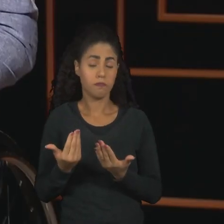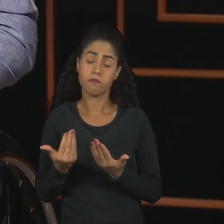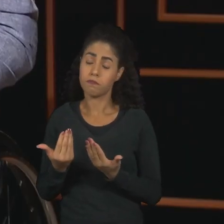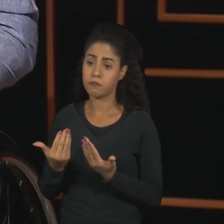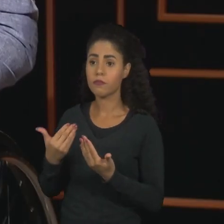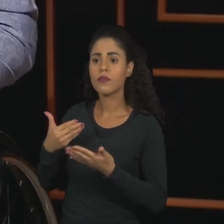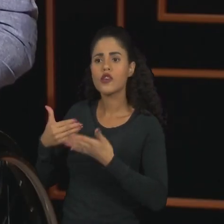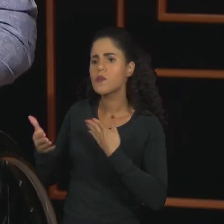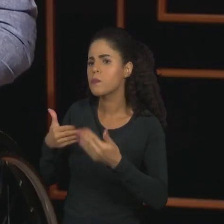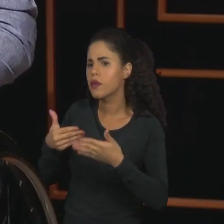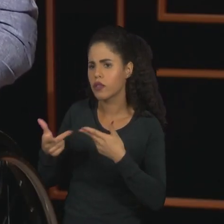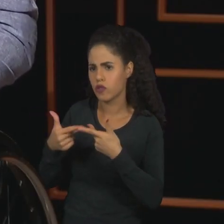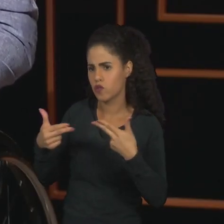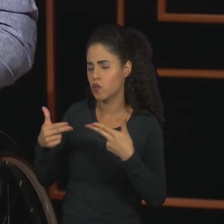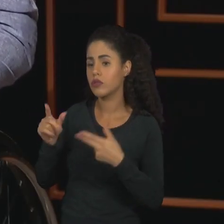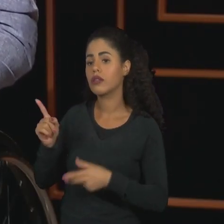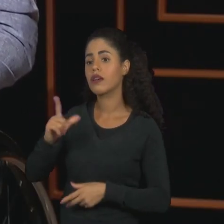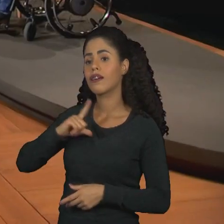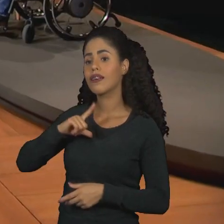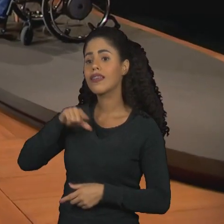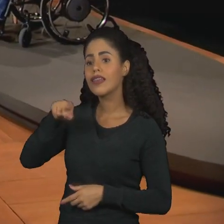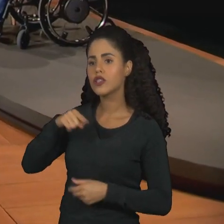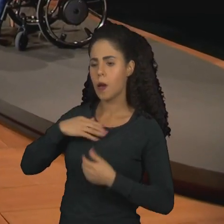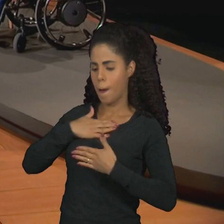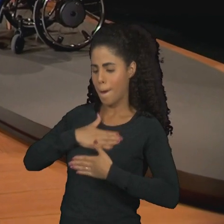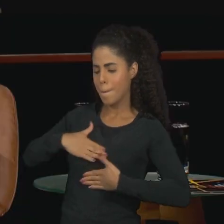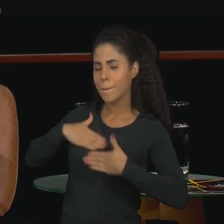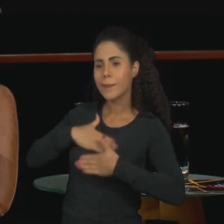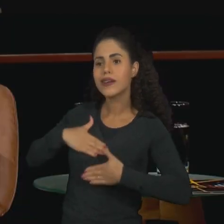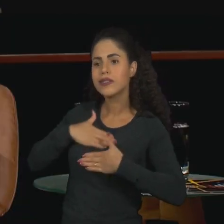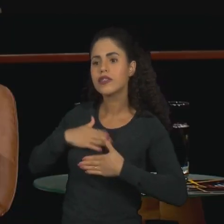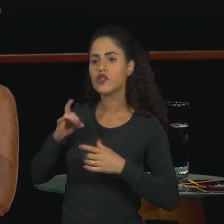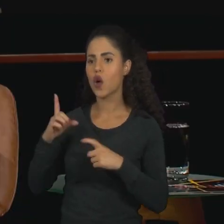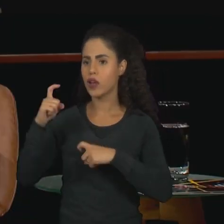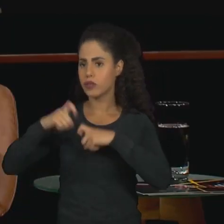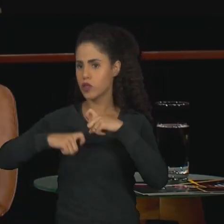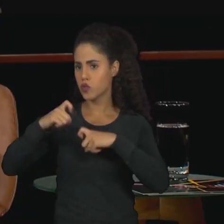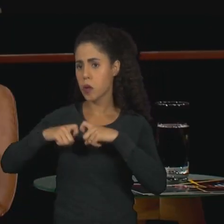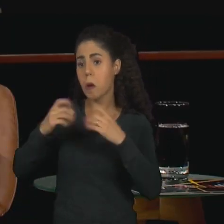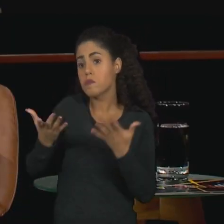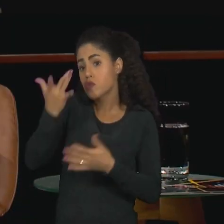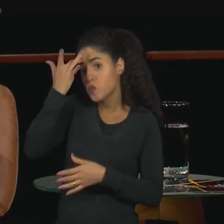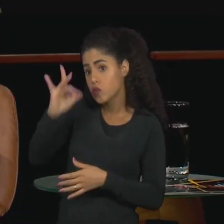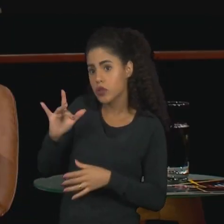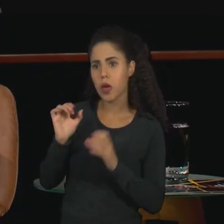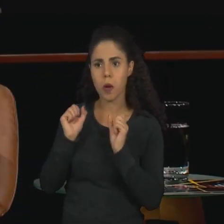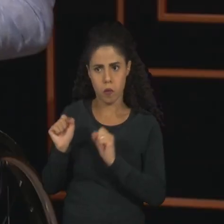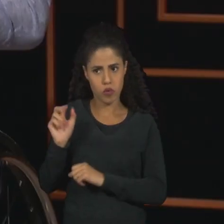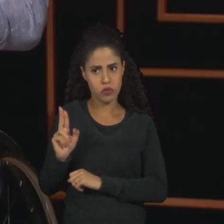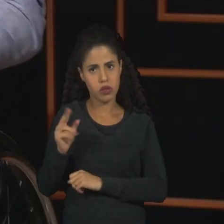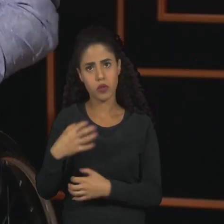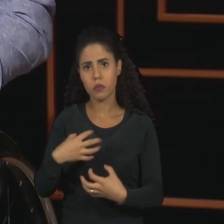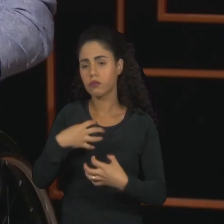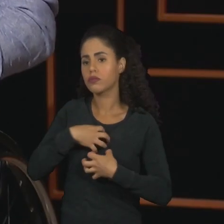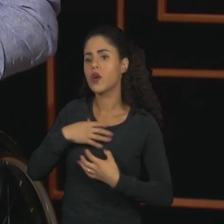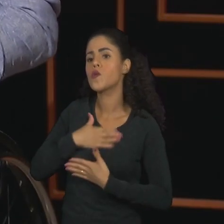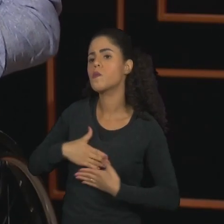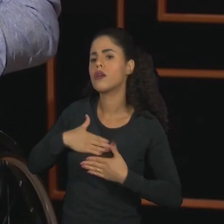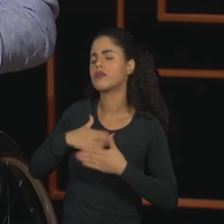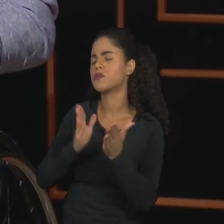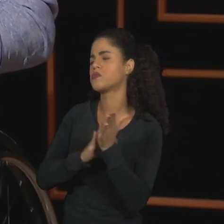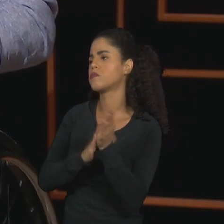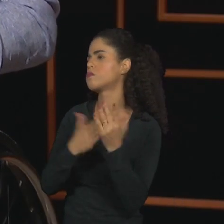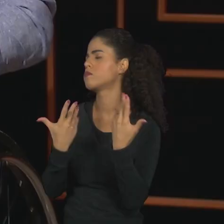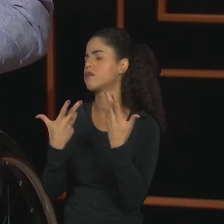Independente da questão que esse prazer seja só sexual. Bom, só posso falar isso, que eles estão de